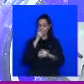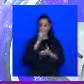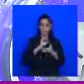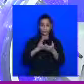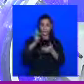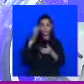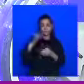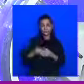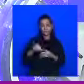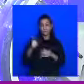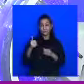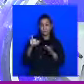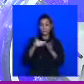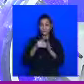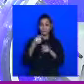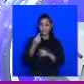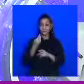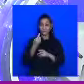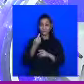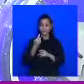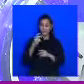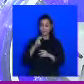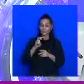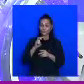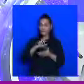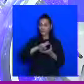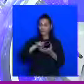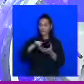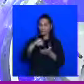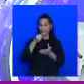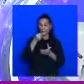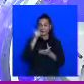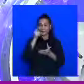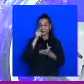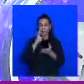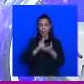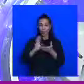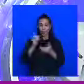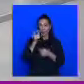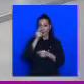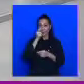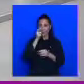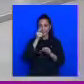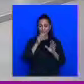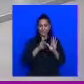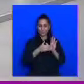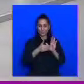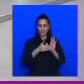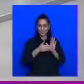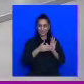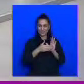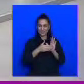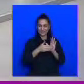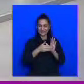leva prêmio quem acertar de 11 a 15 números. Você tem muitas chances de ganhar, fique de olho na sua